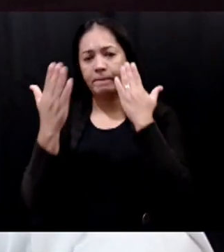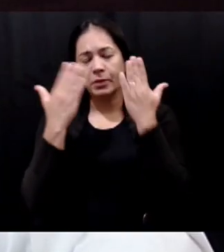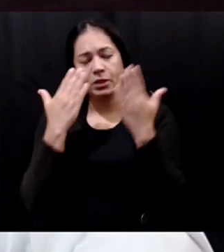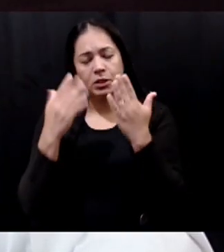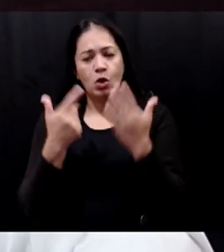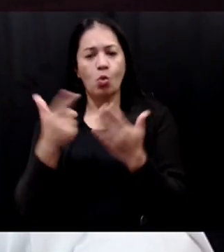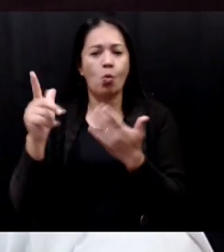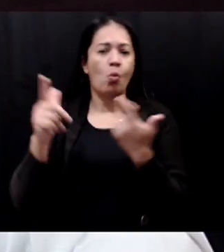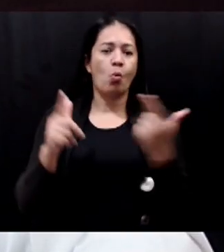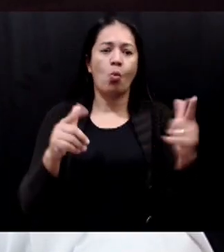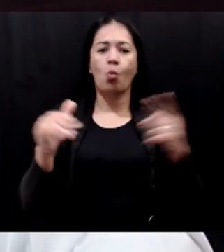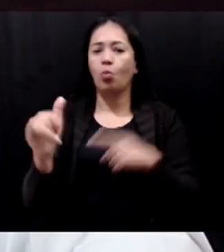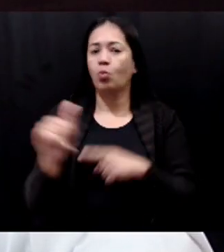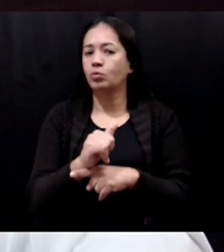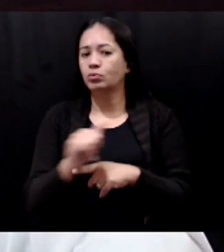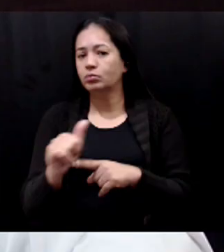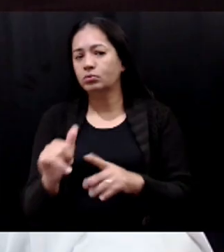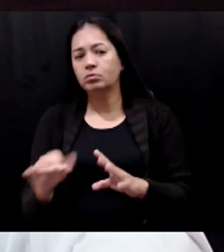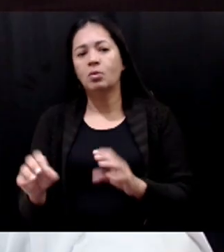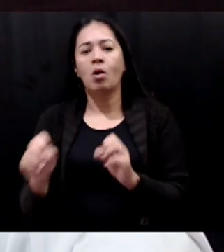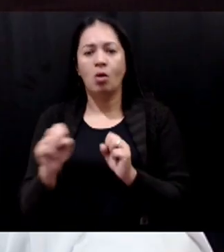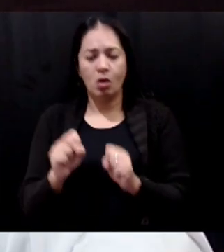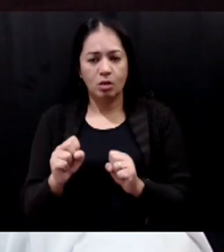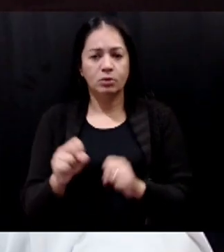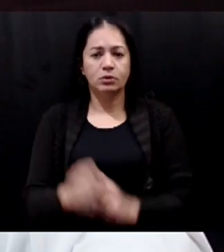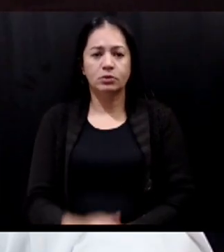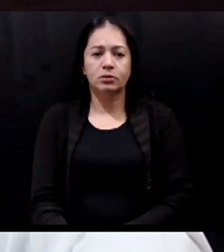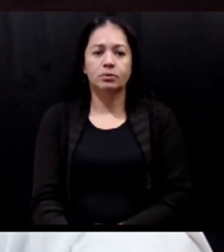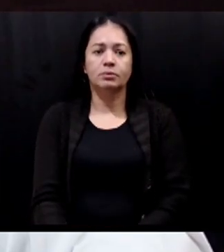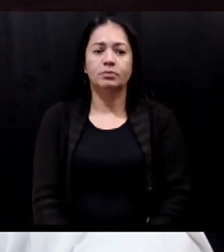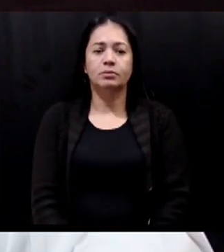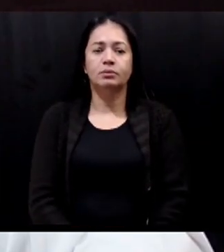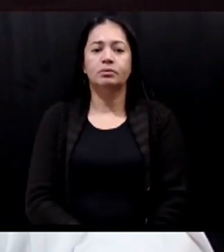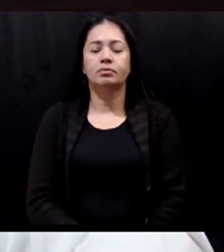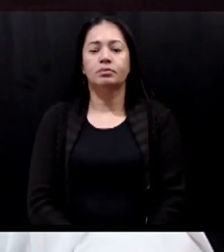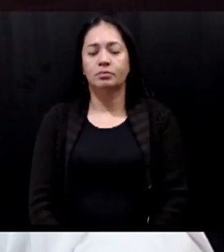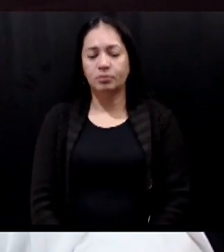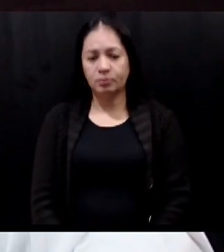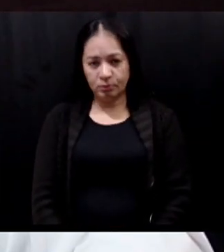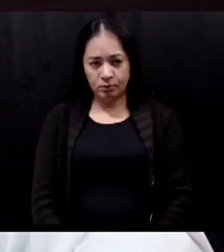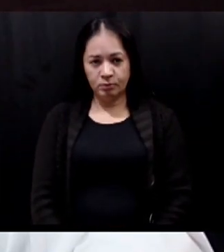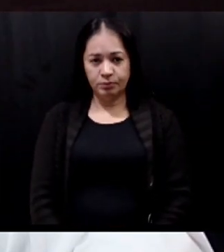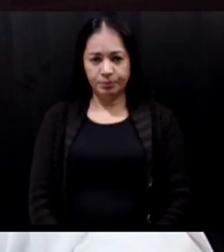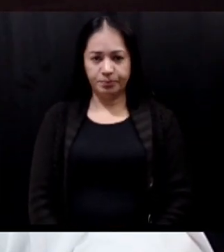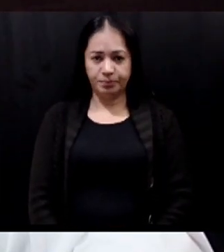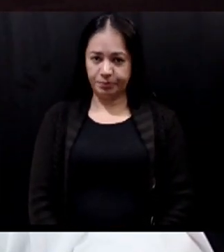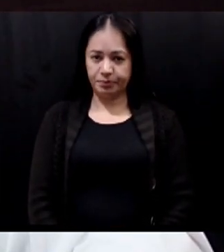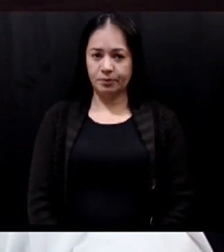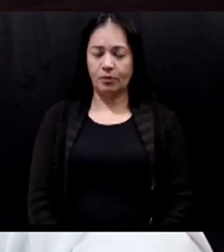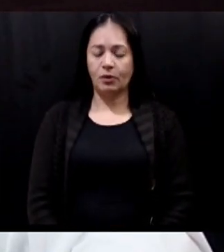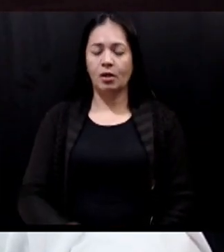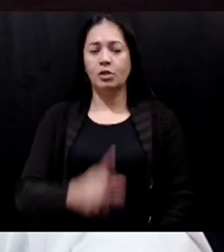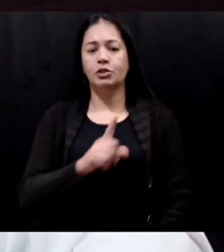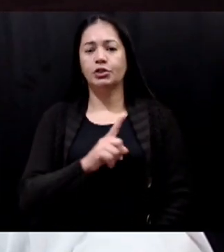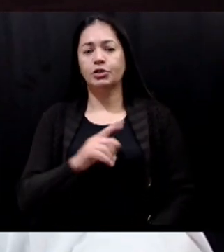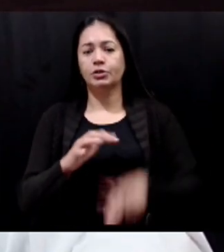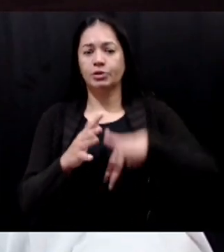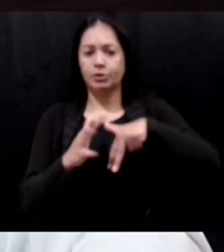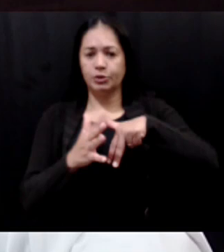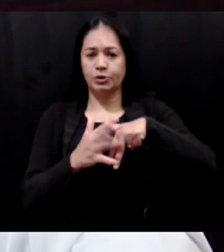Outras técnicas mais específicas, né? Eu tive uma paciente, sim, que ela tinha problemas, né,